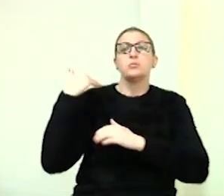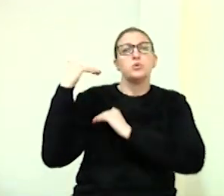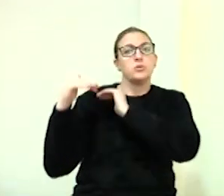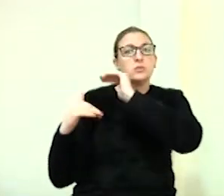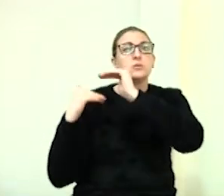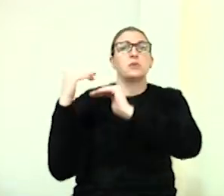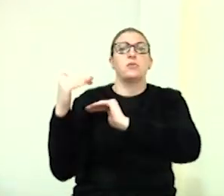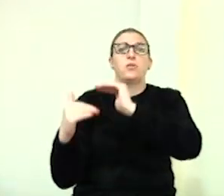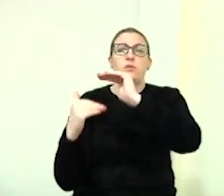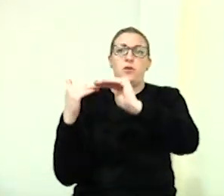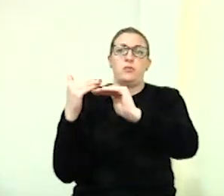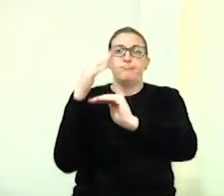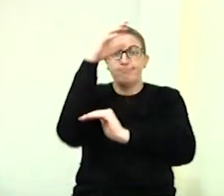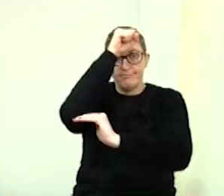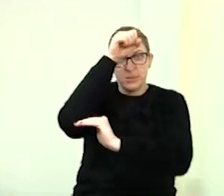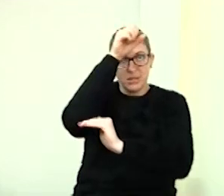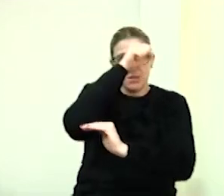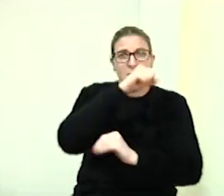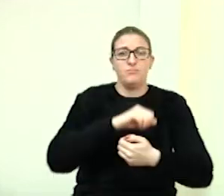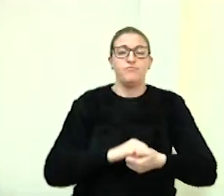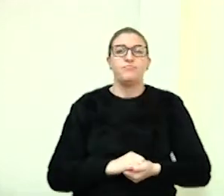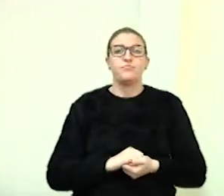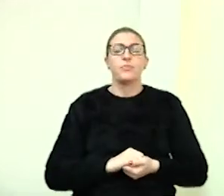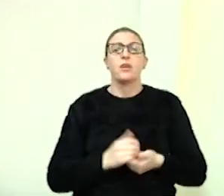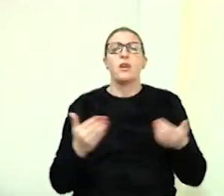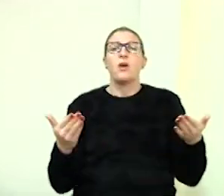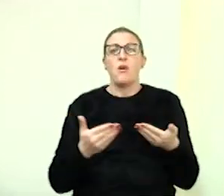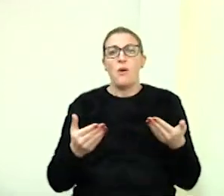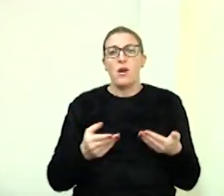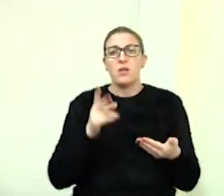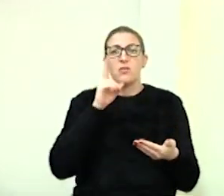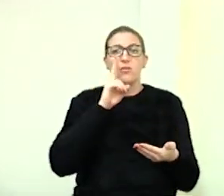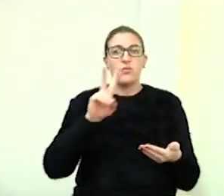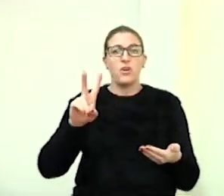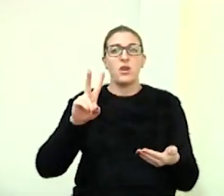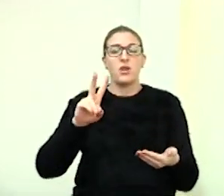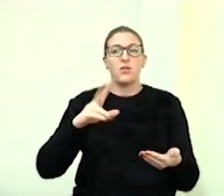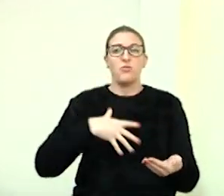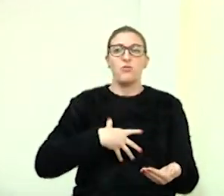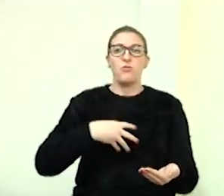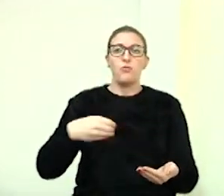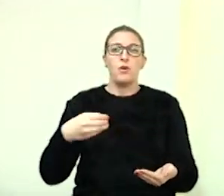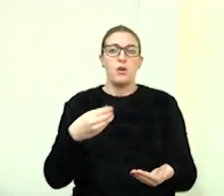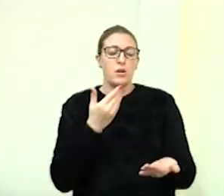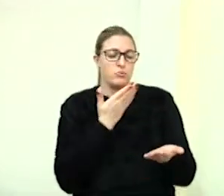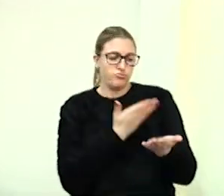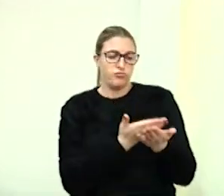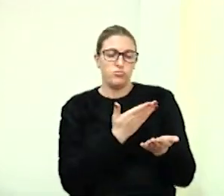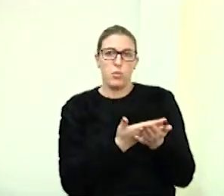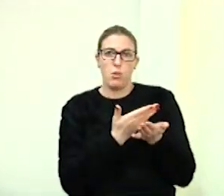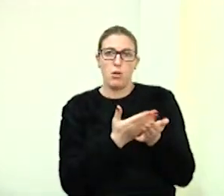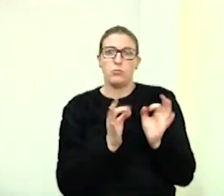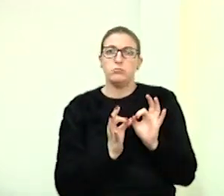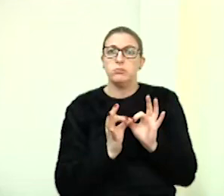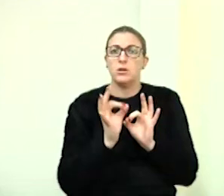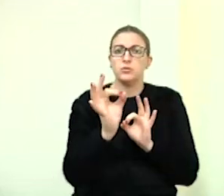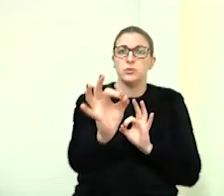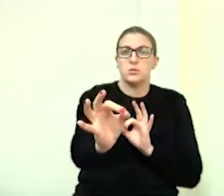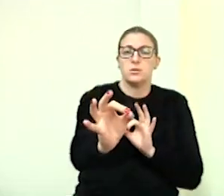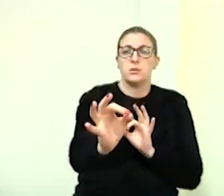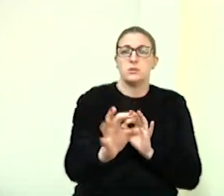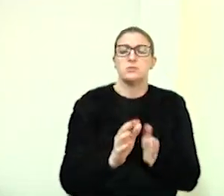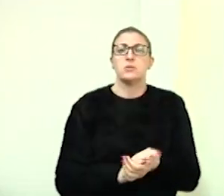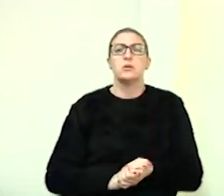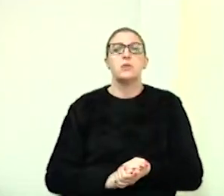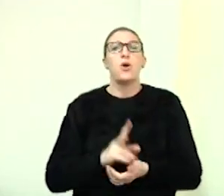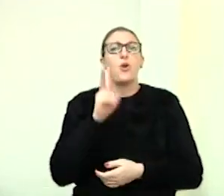A gente vê agora as aulas dos nossos filhos de forma à distância, a gente vê os